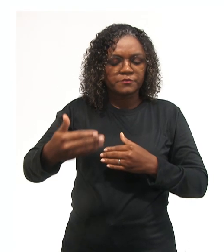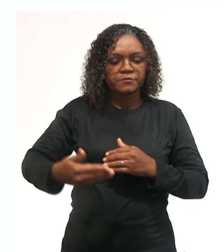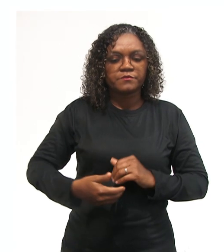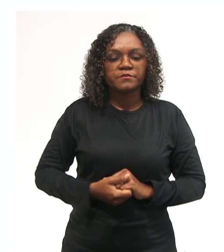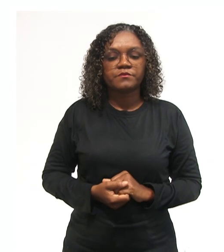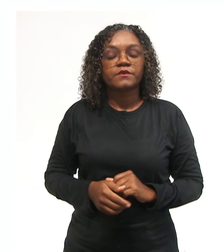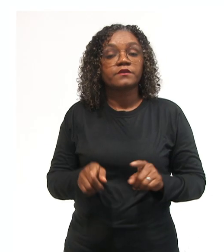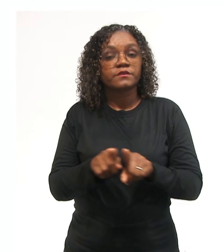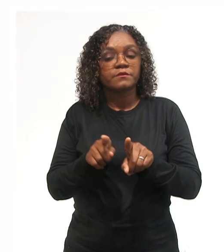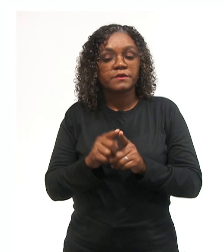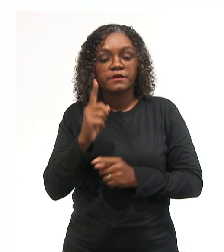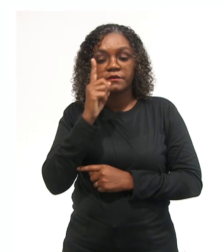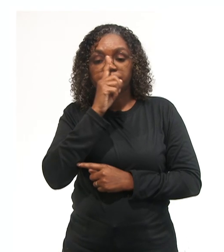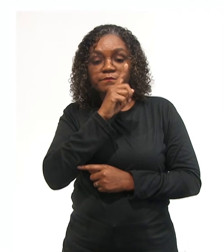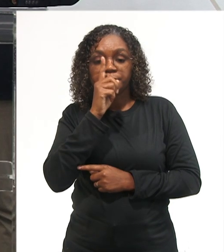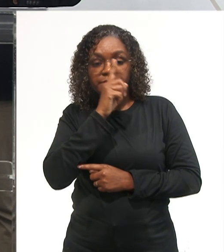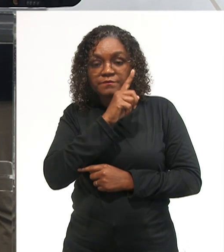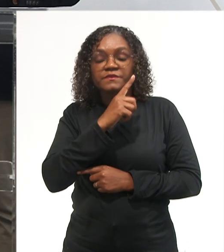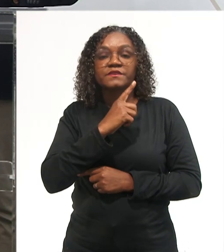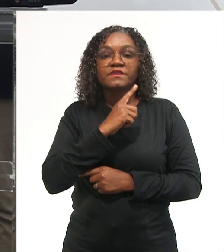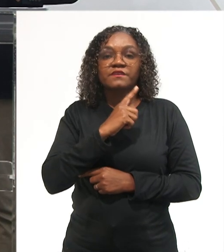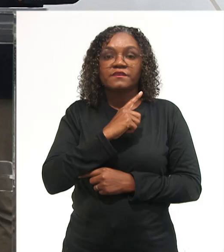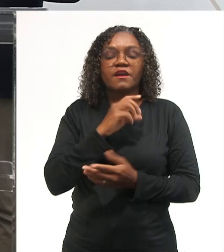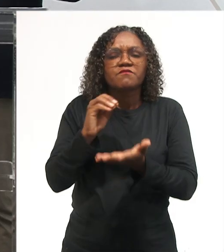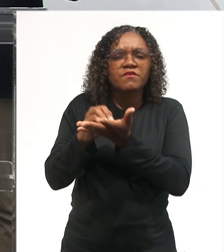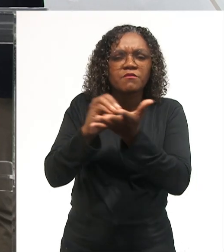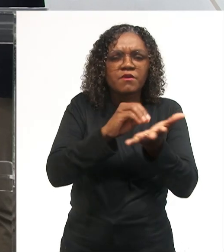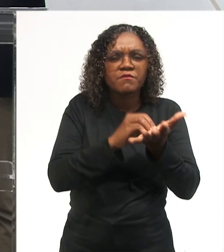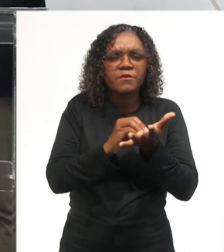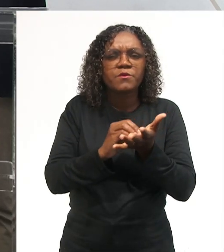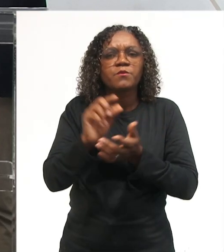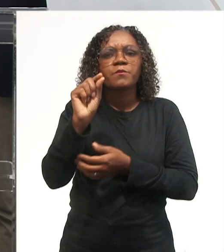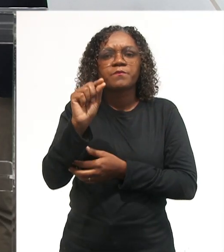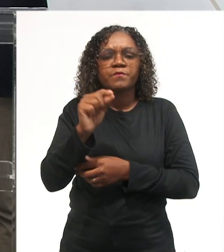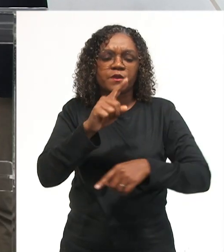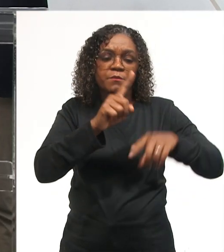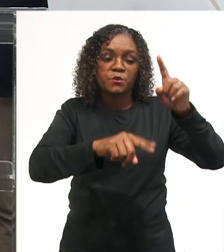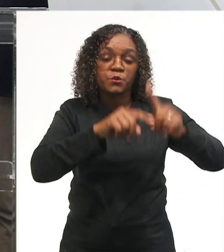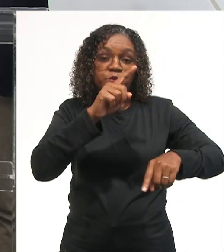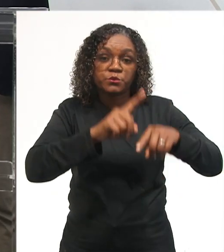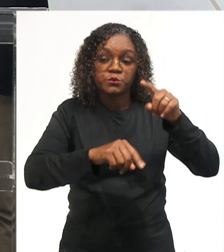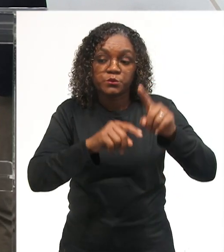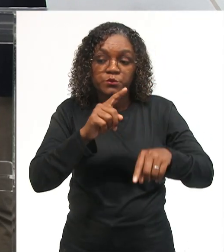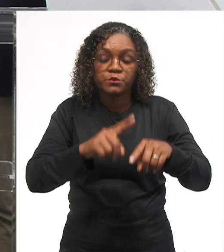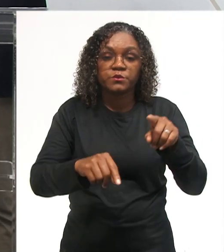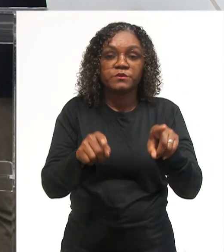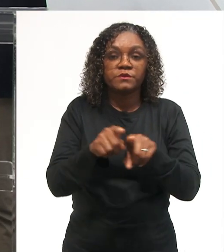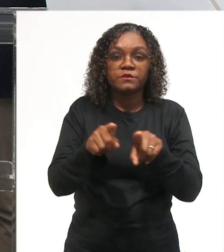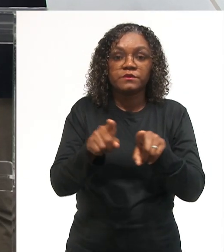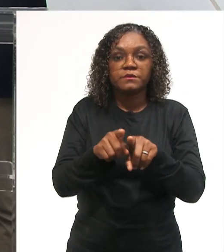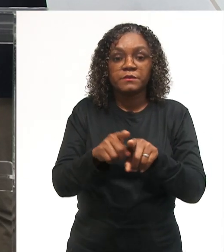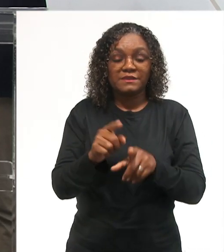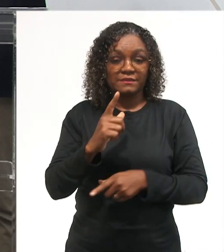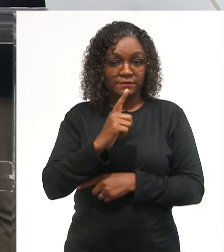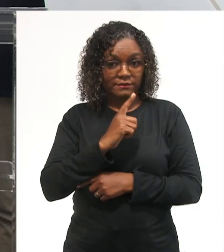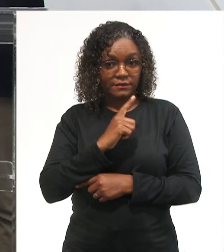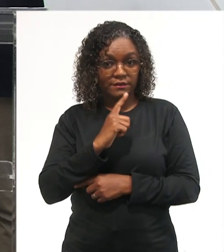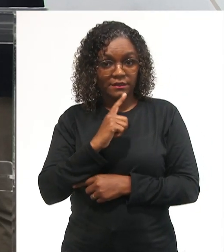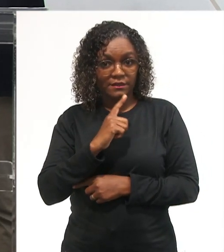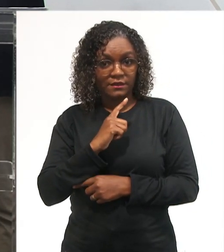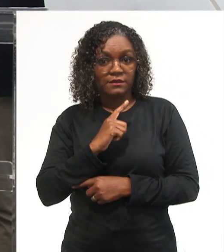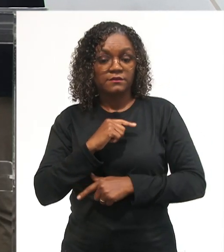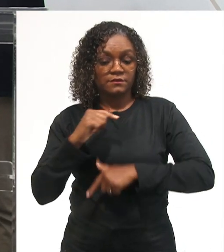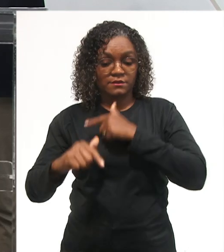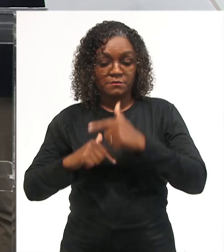falhas de mercado, que são os mercados incompletos. São produtos e serviços que existem demandas para eles,